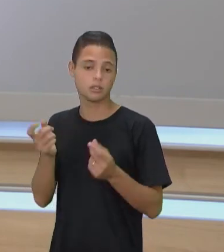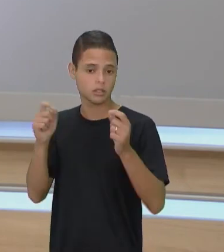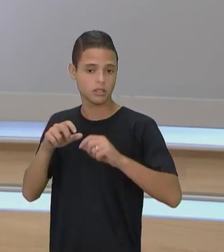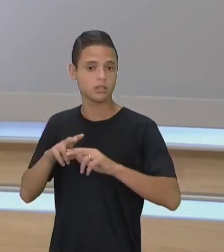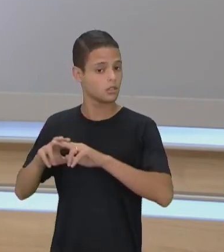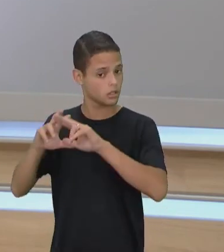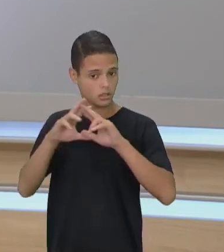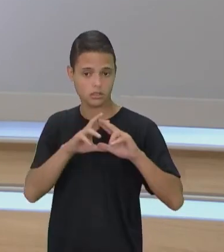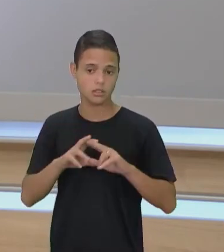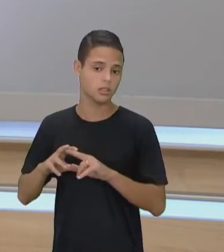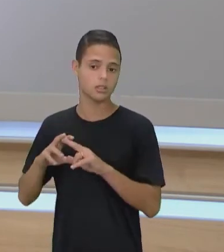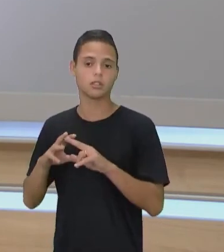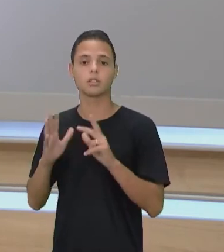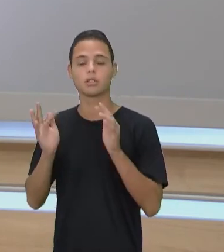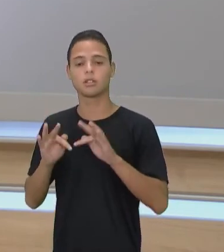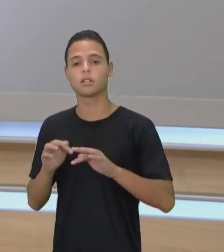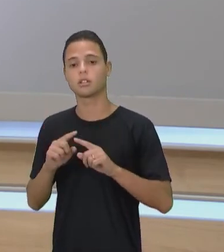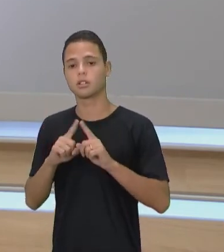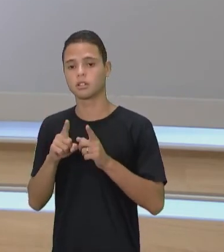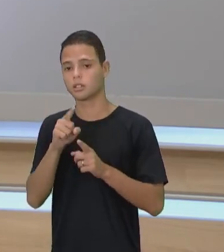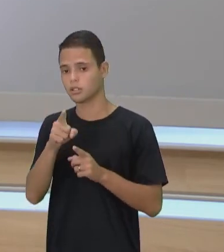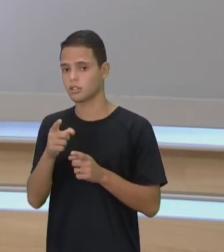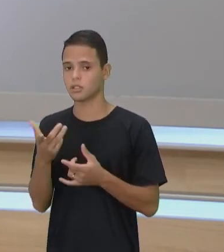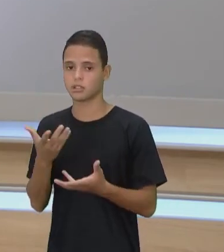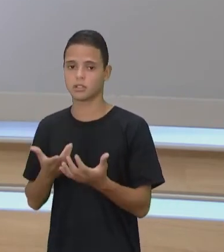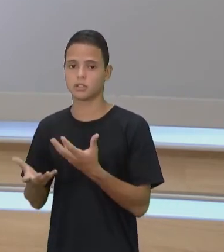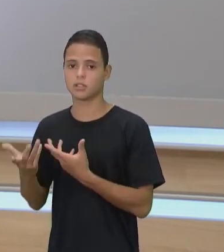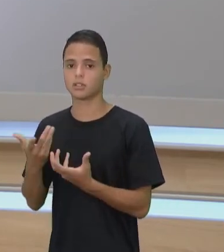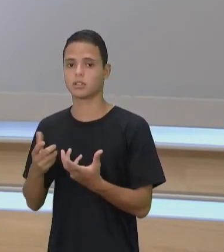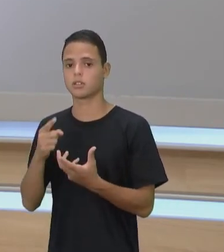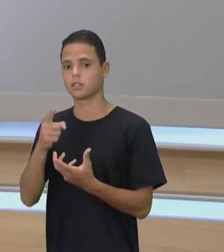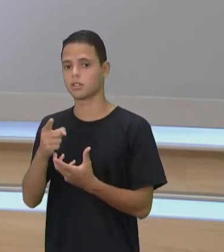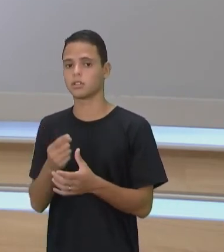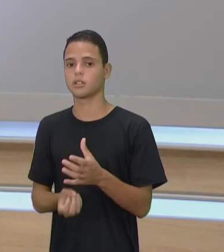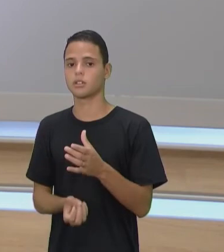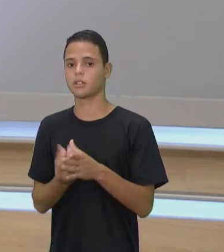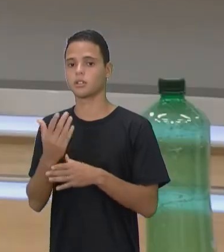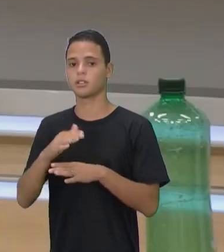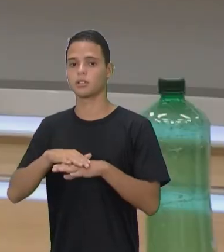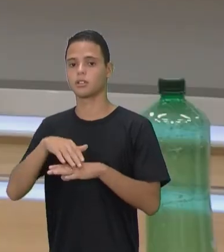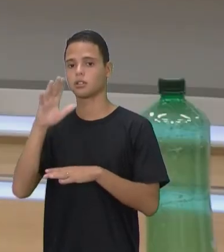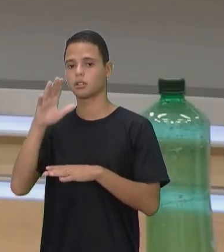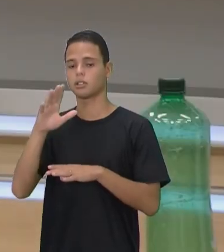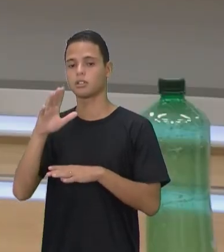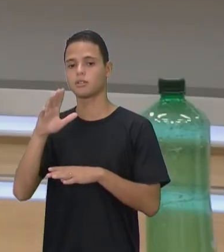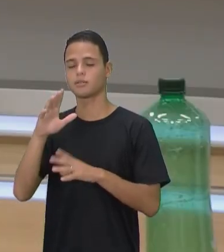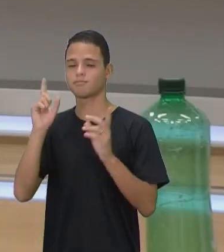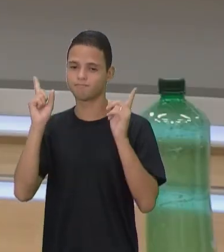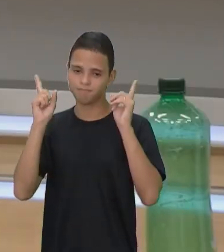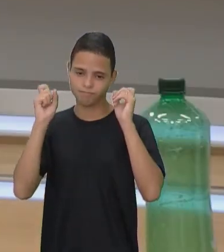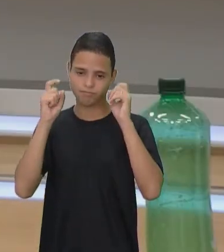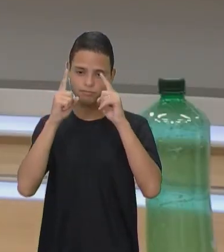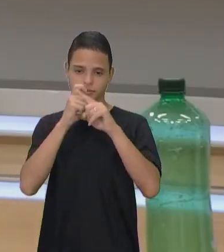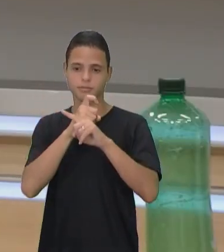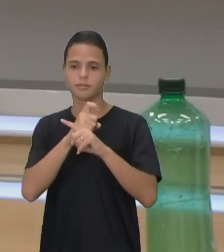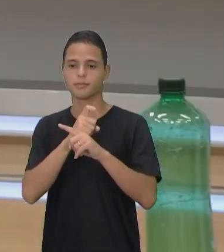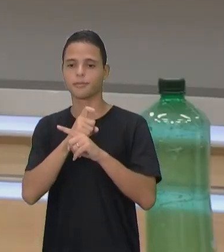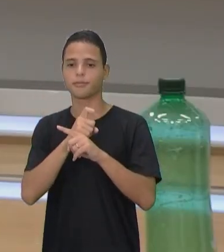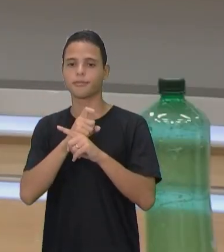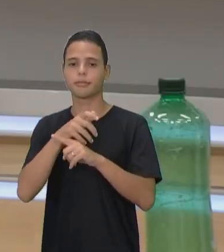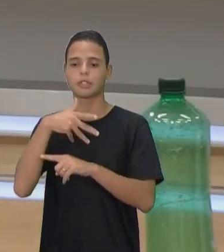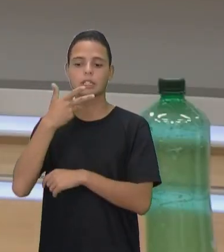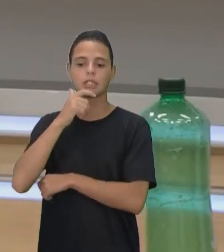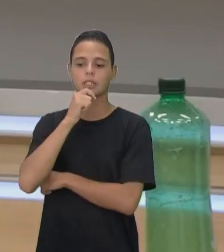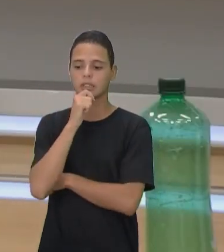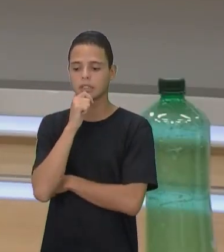O problema é que quando você queima, você também gera mais poluição. Então, é uma linha difícil aí de que lado eu acharia que é